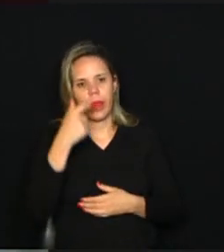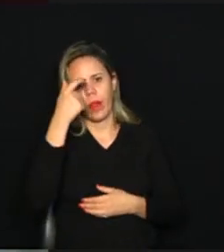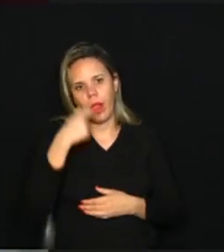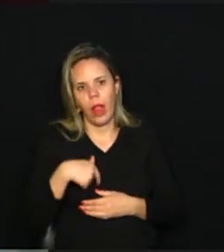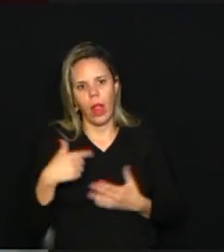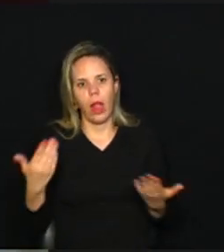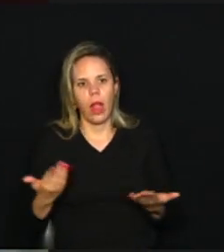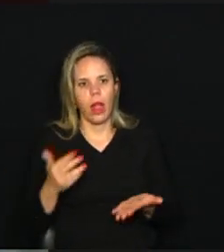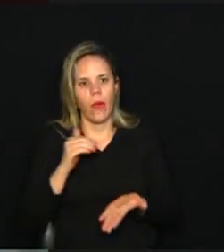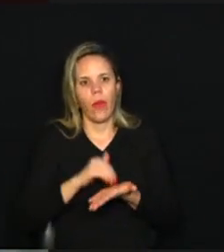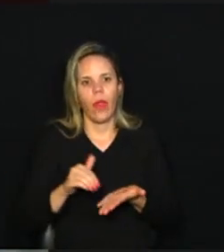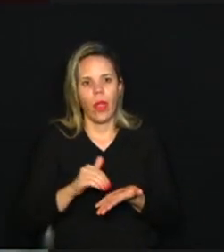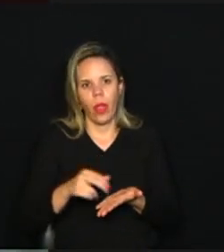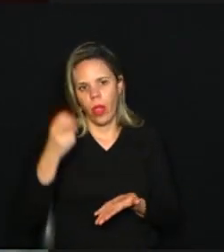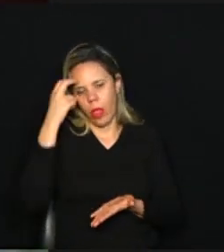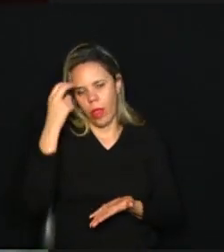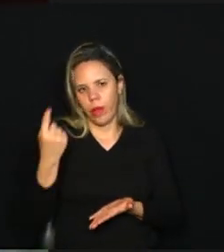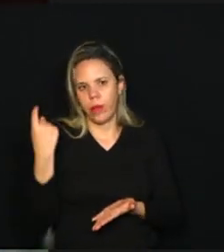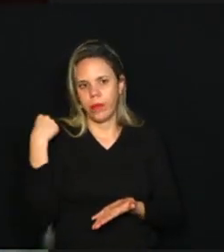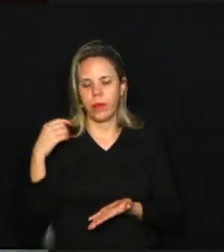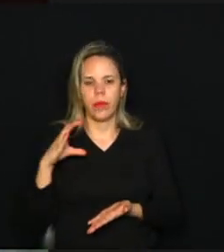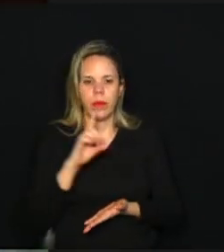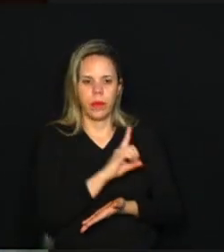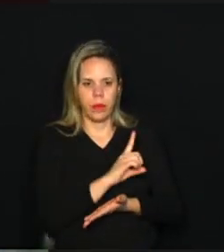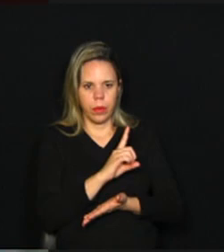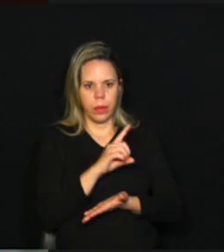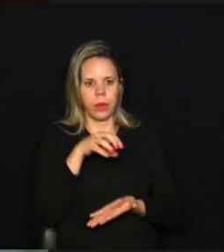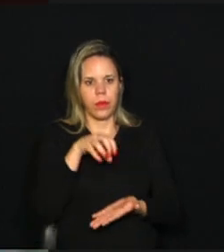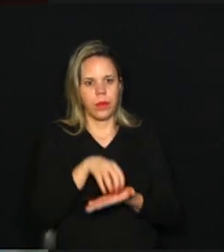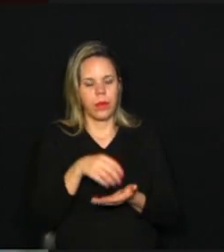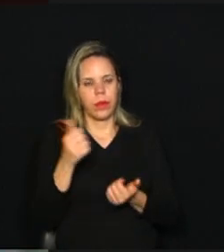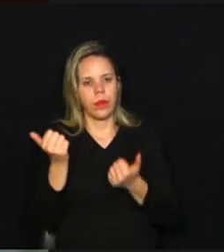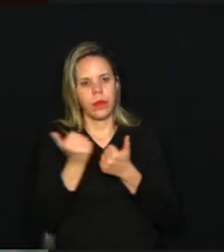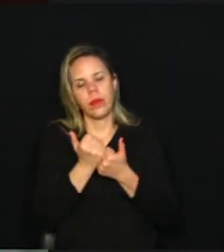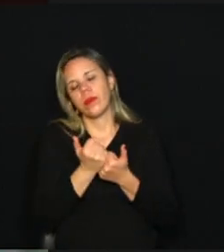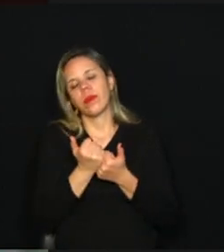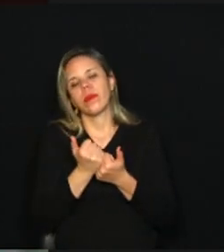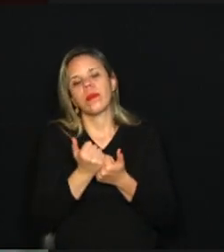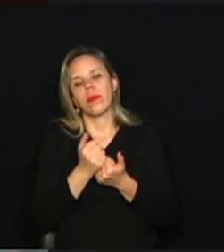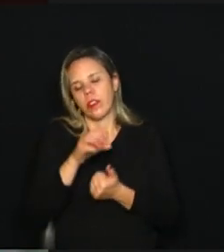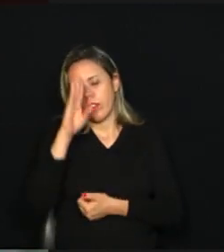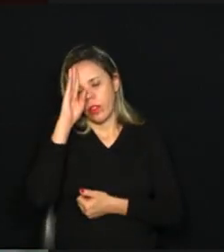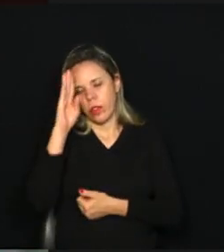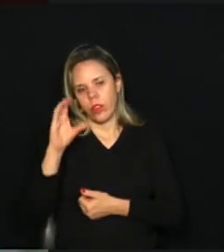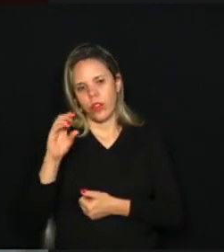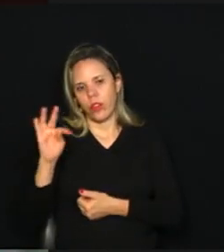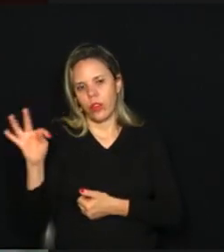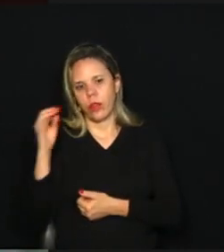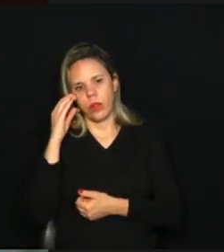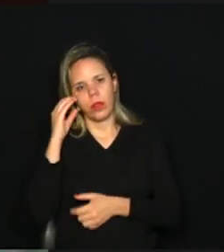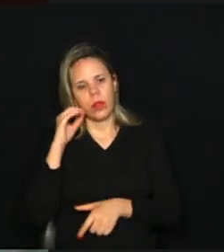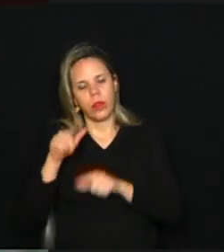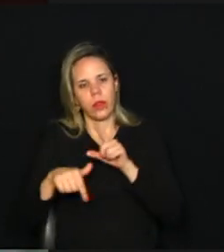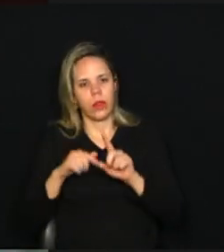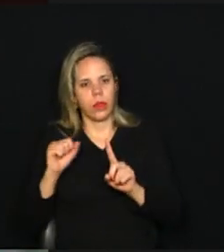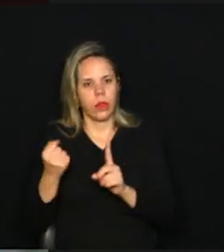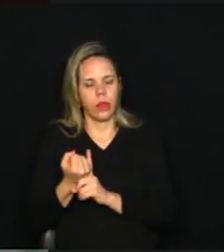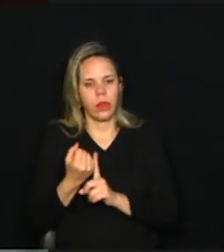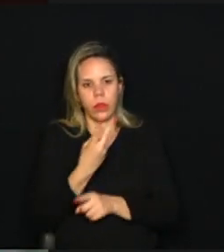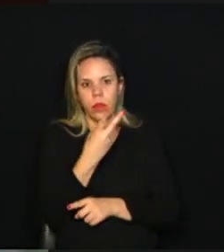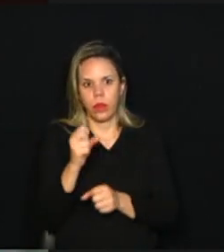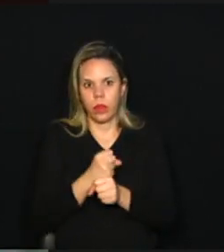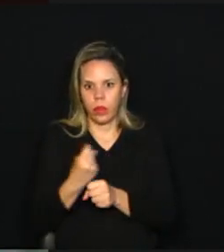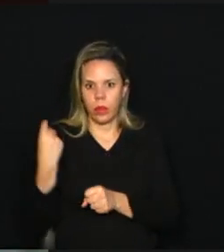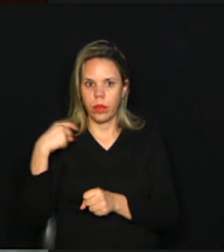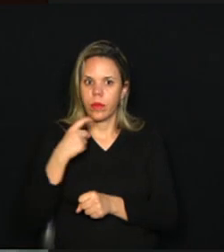Hoje estou na Secretaria de Cultura, mas estava na coordenação da subsede da CUT, então tenho um trabalho social junto às comunidades aqui há mais de 20 anos,